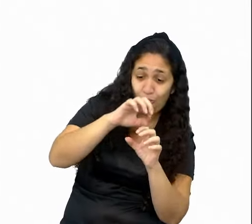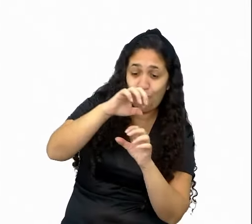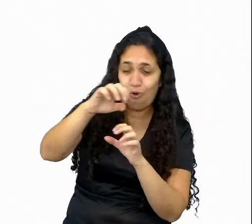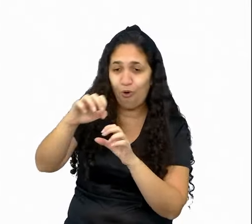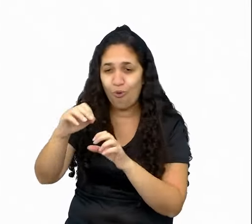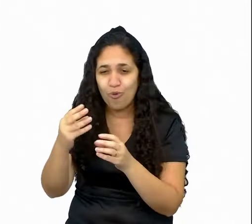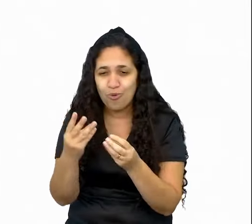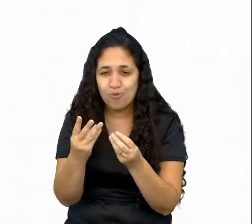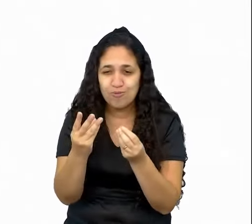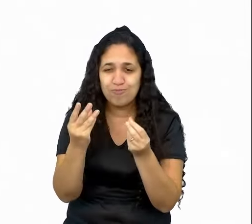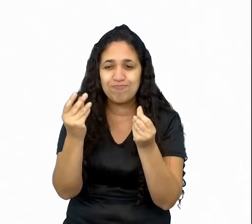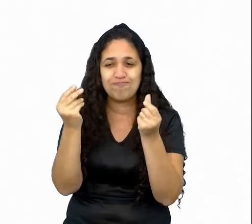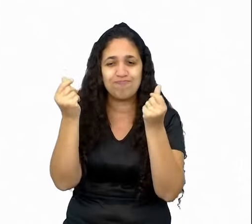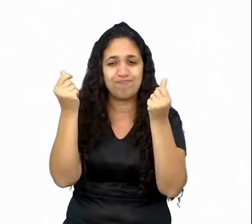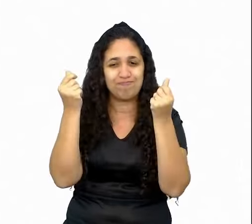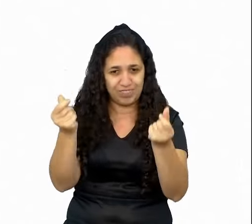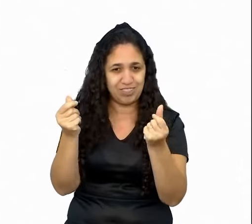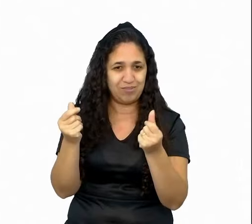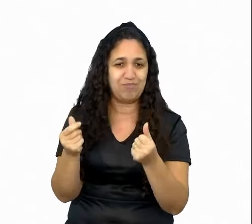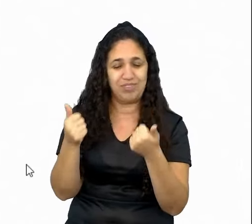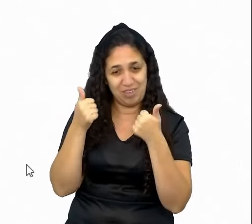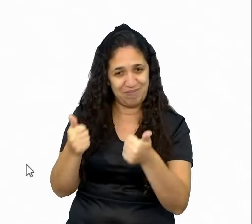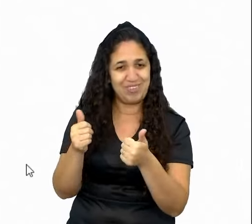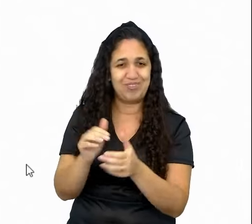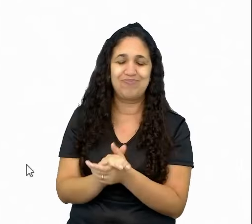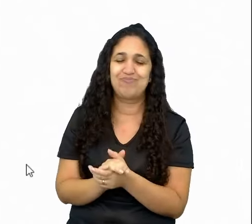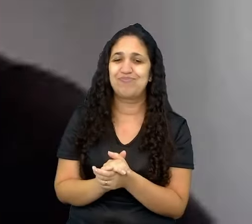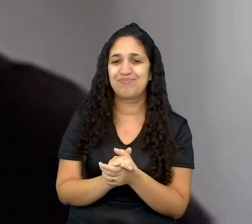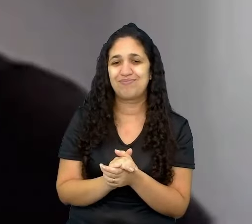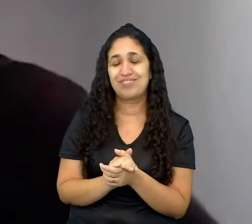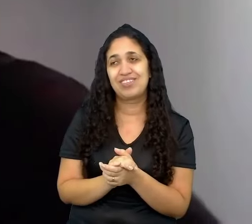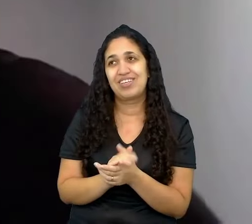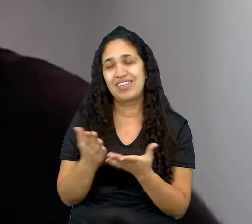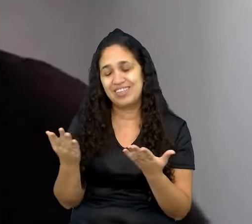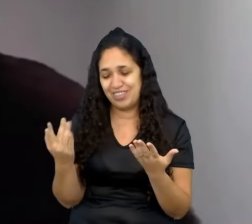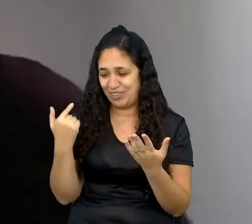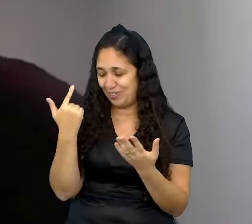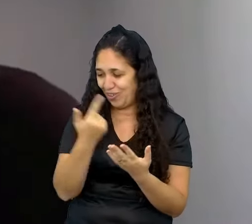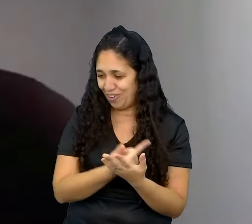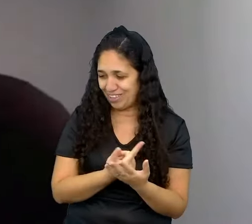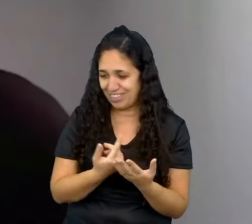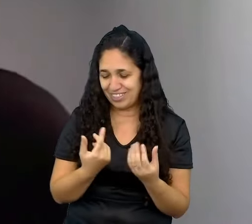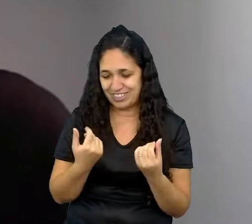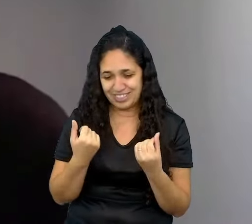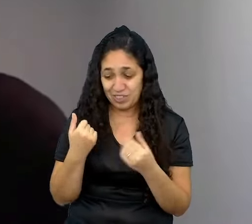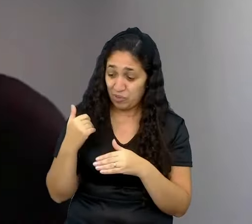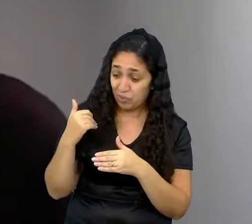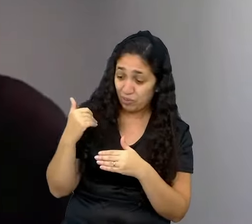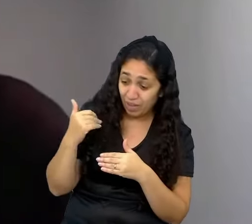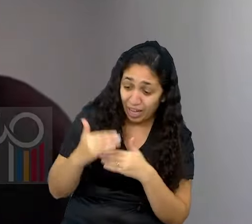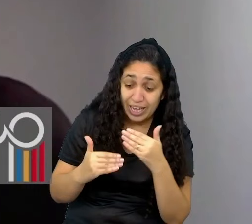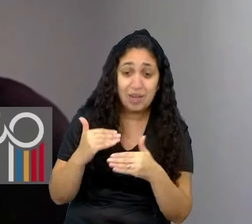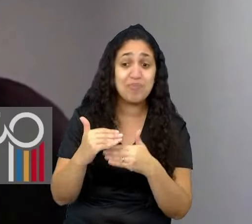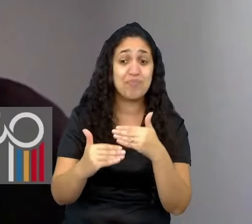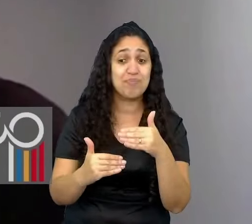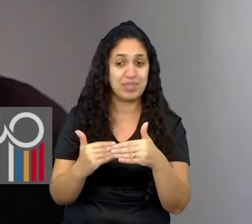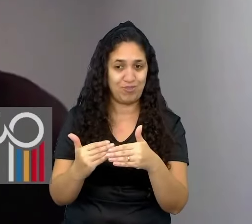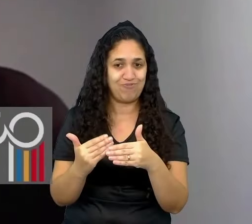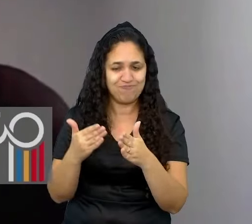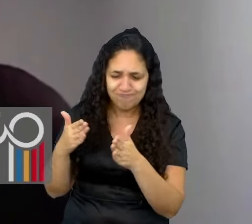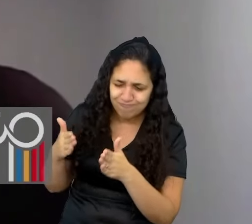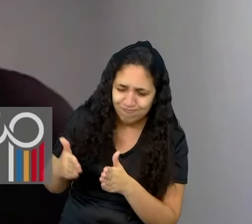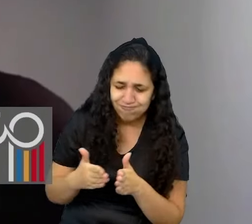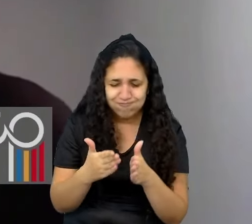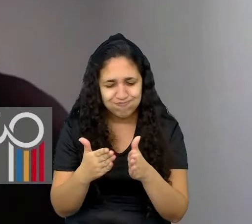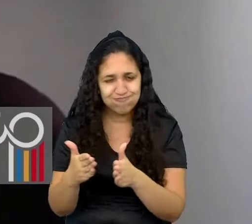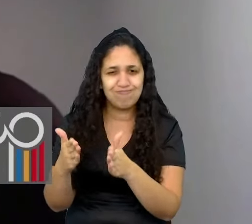e do aprimoramento, tá bom? Então, eu acho que nós temos aí um caminho, né, a trilhar,